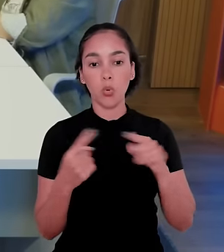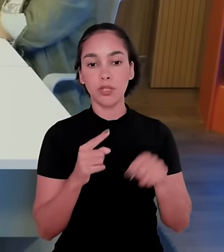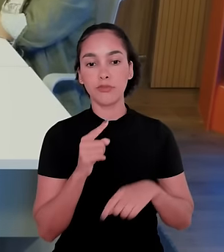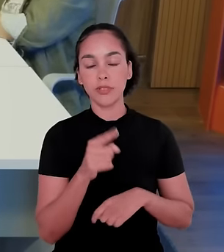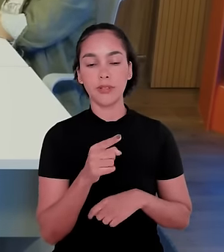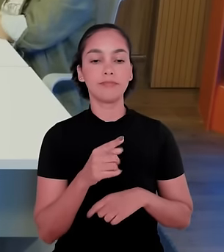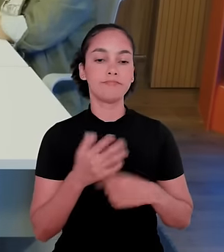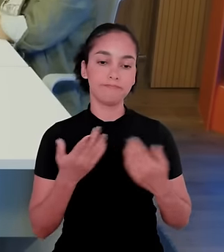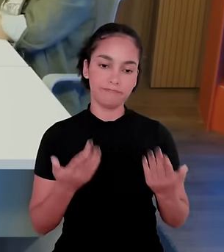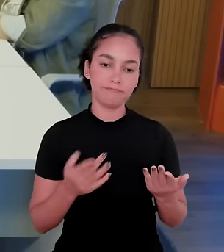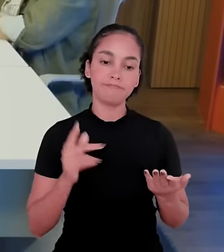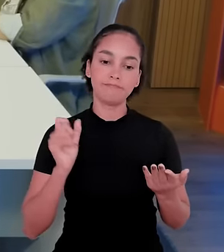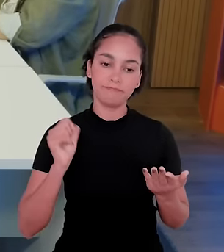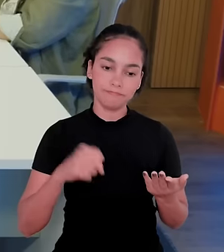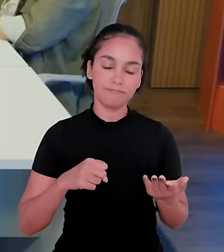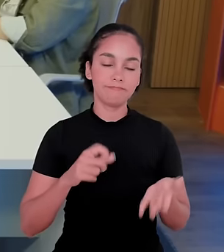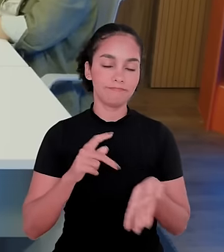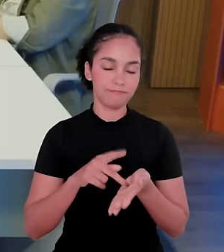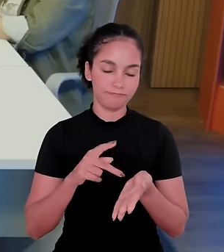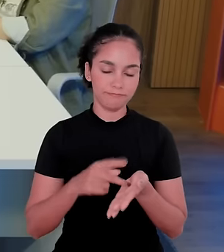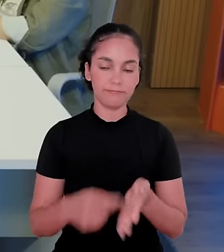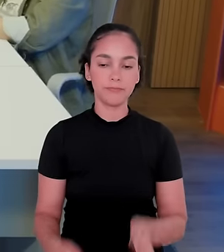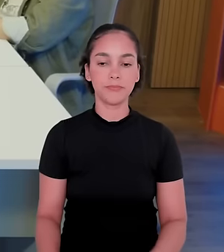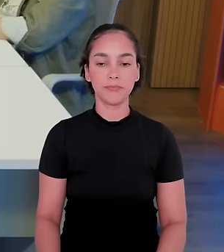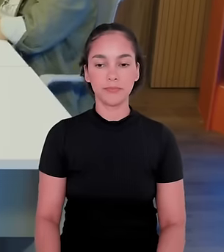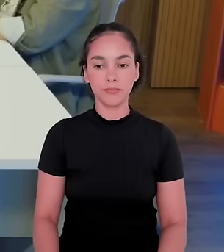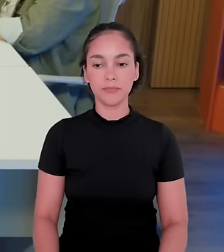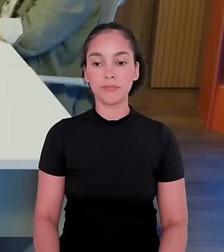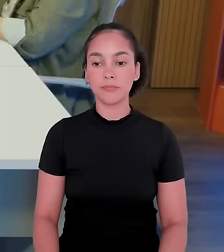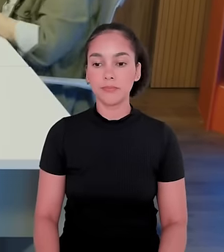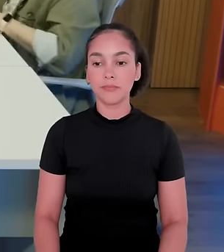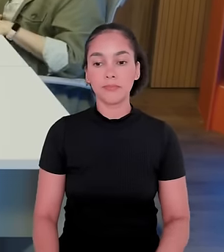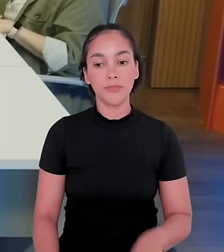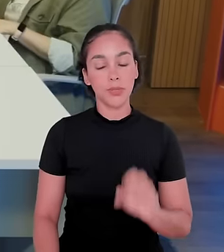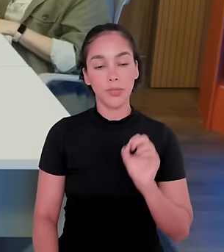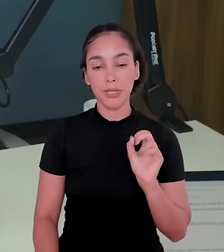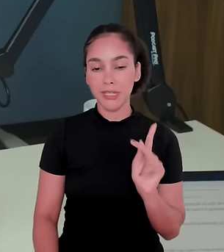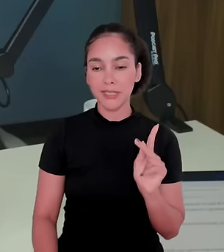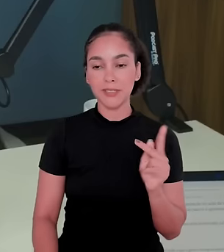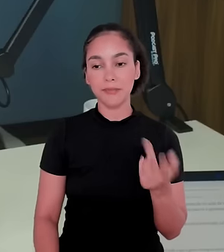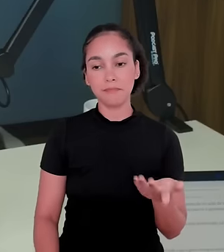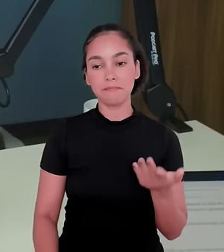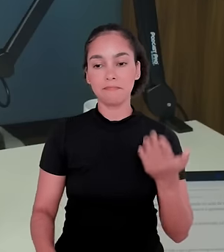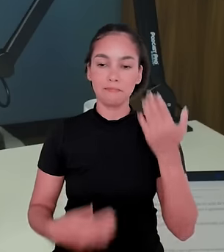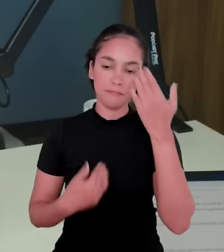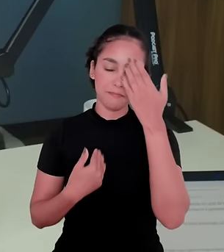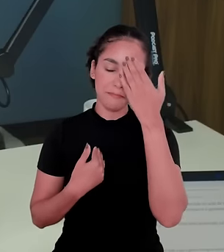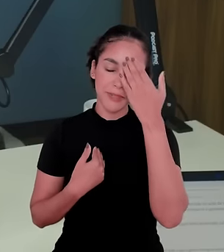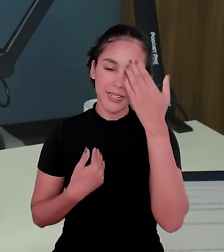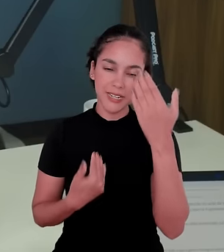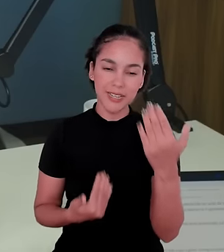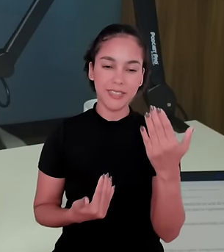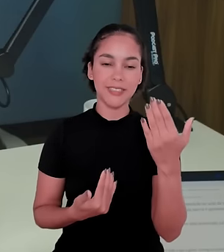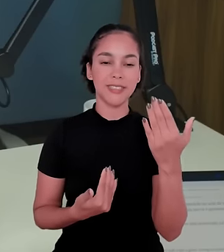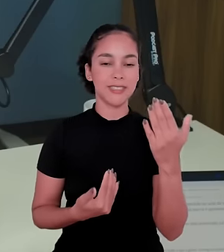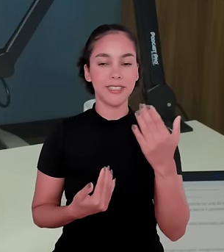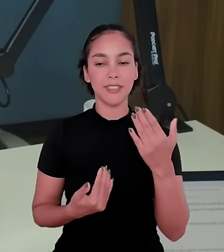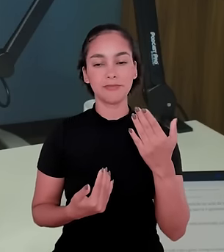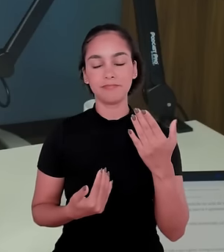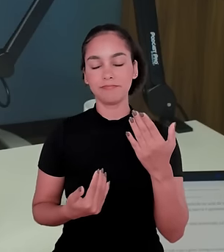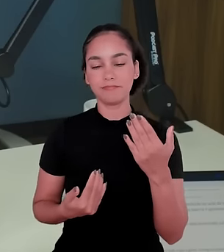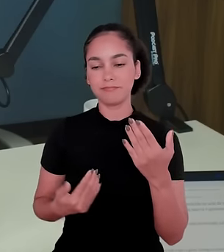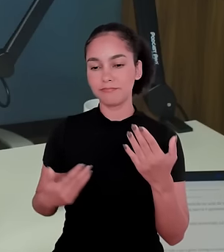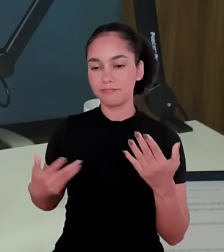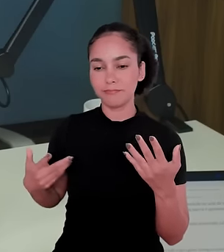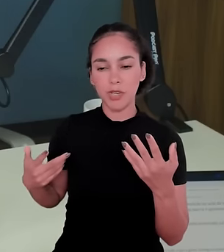e pedindo indenização Exatamente é isso aí exatamente Beleza então bom gente Obrigada viu por tudo aqui foi um